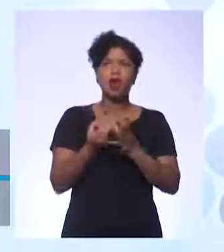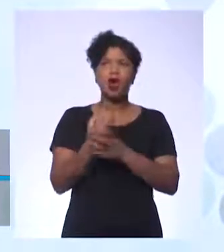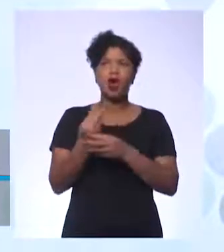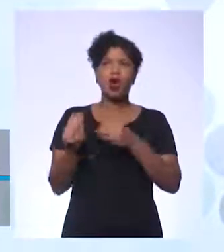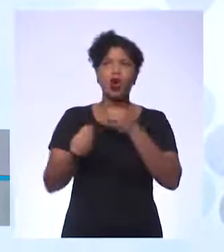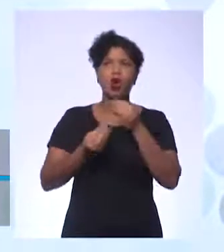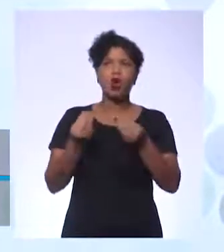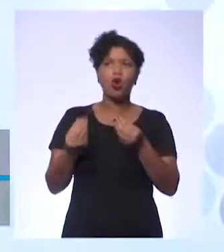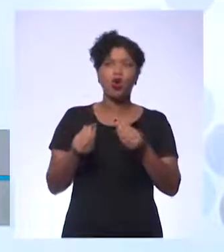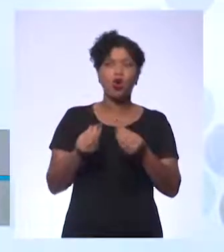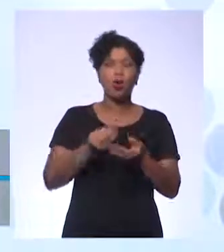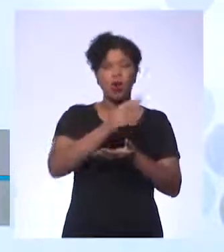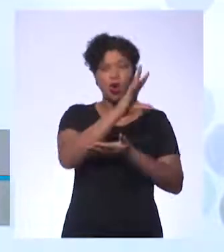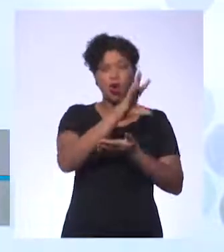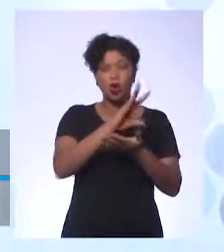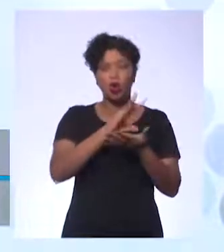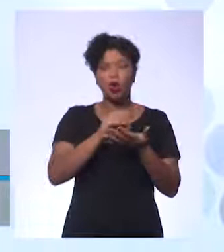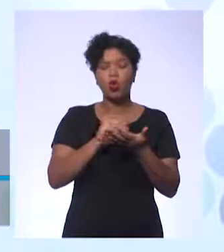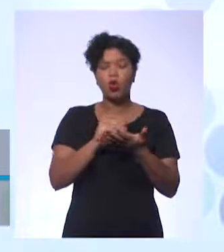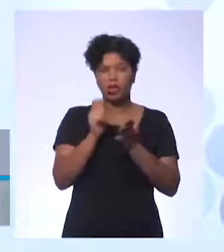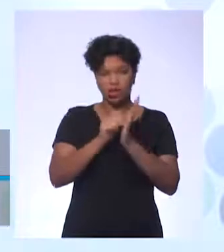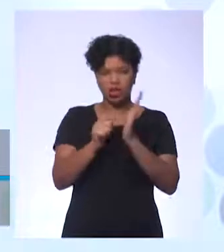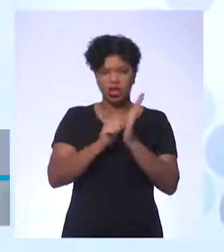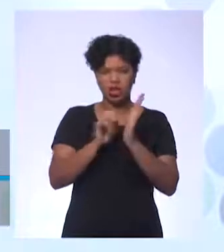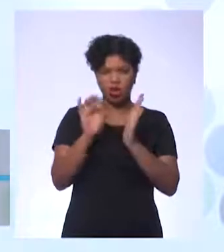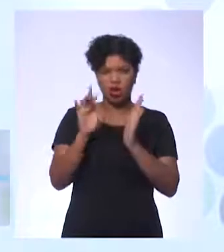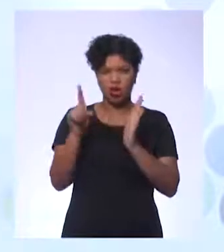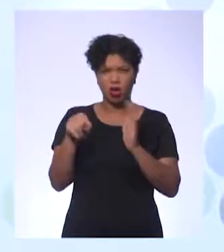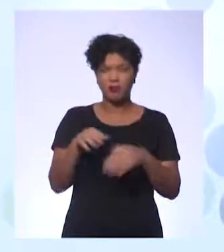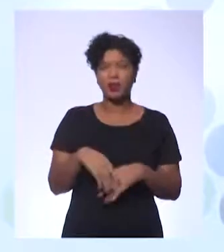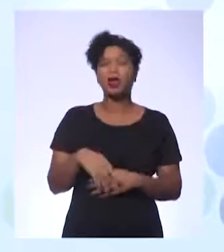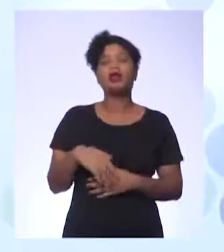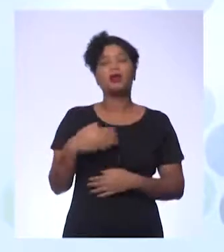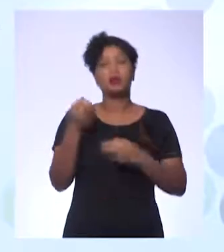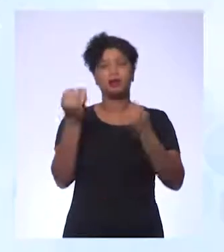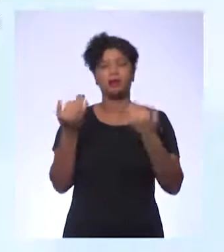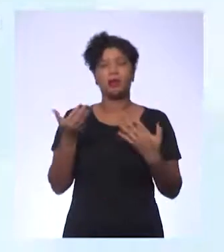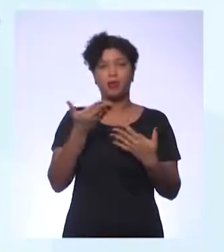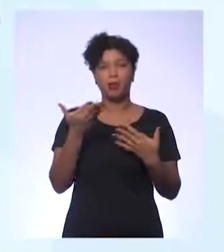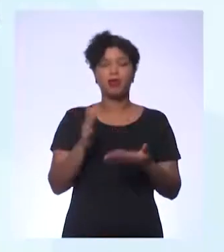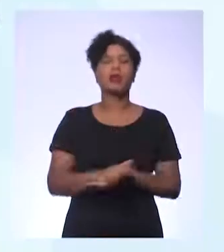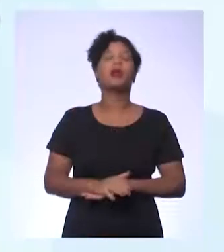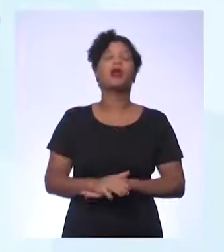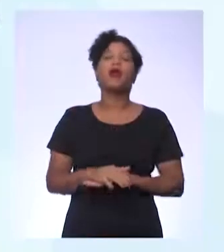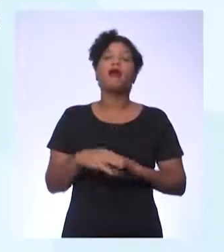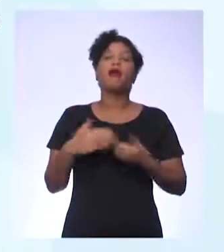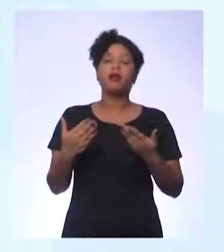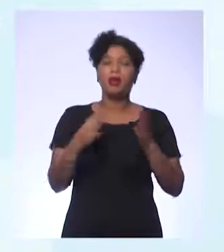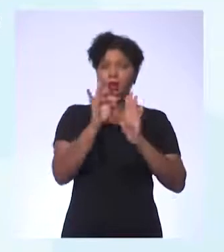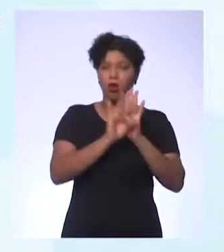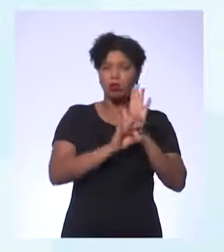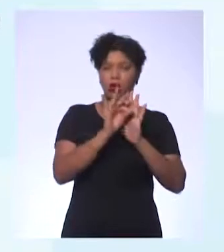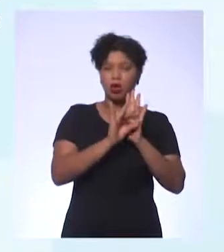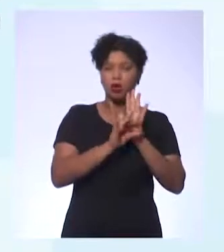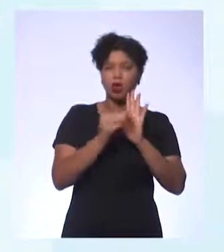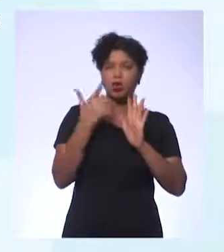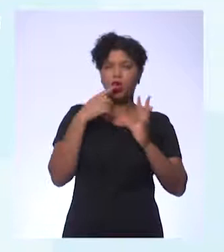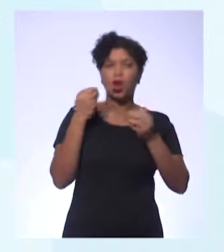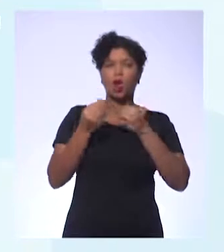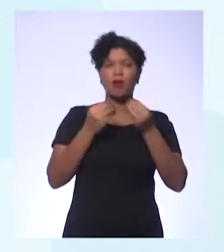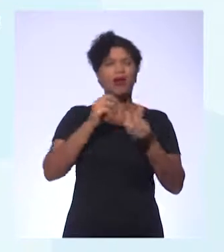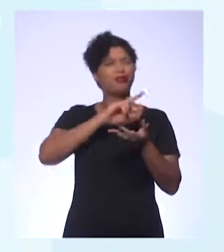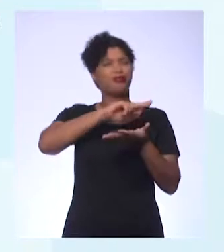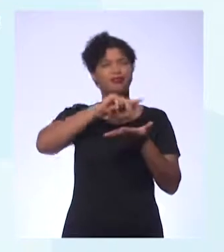Aí que vem o nosso trabalho de hoje. Então, vou contextualizar para vocês. A adaptação de um texto ocorre de diversas